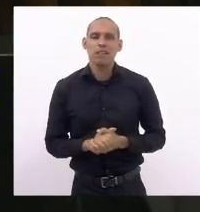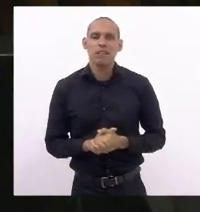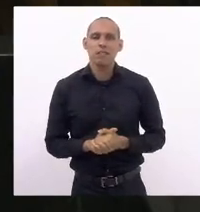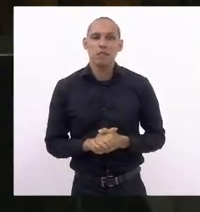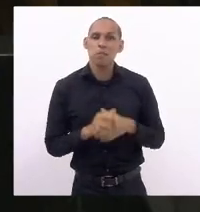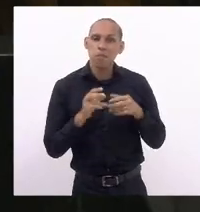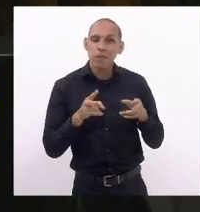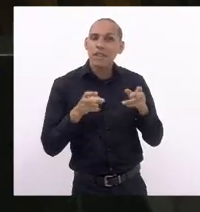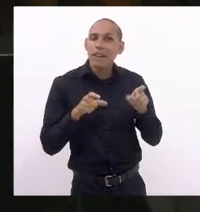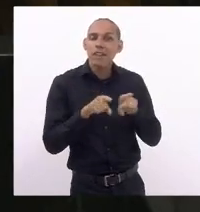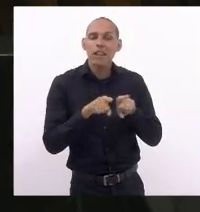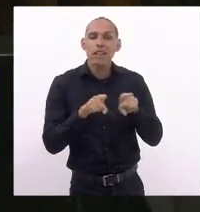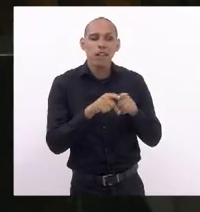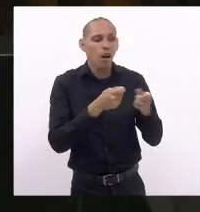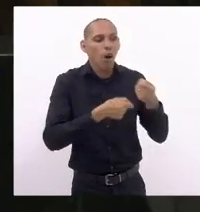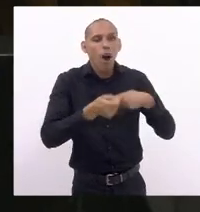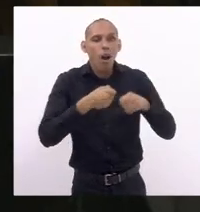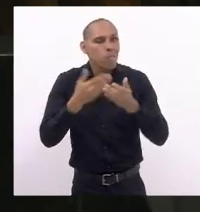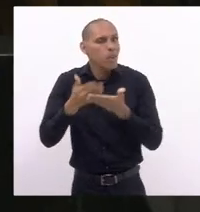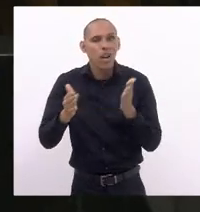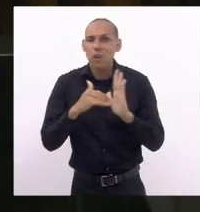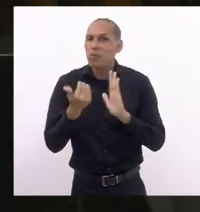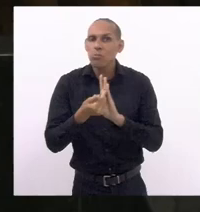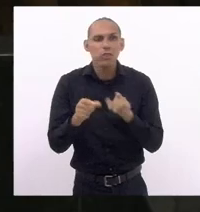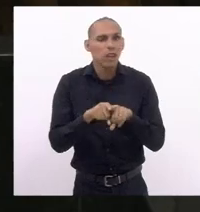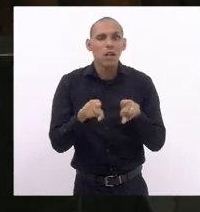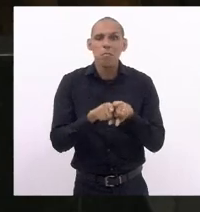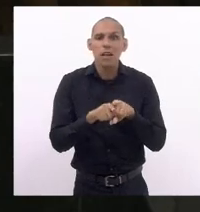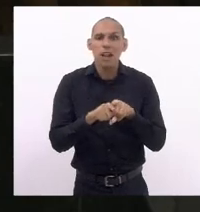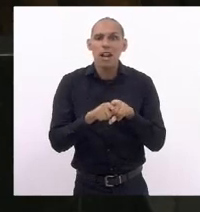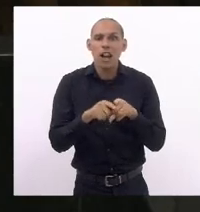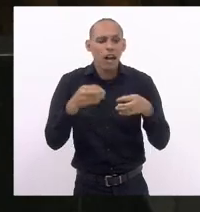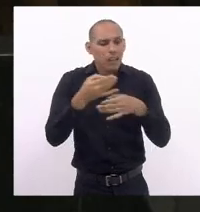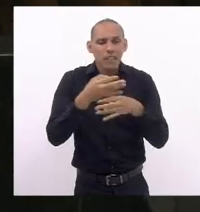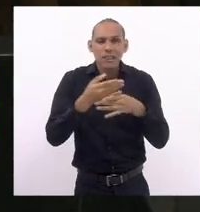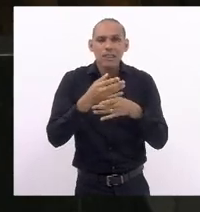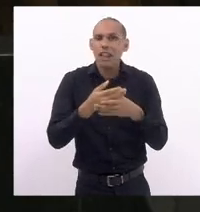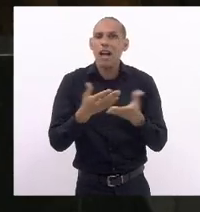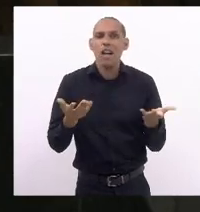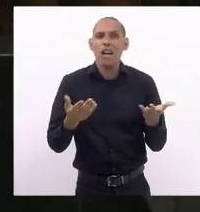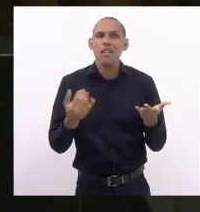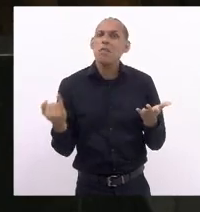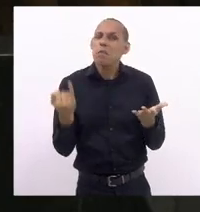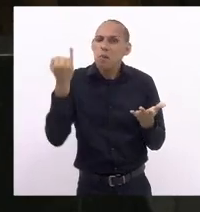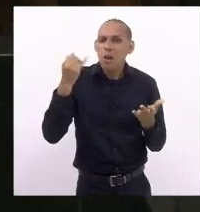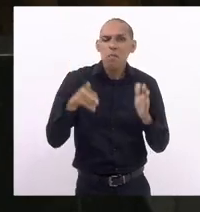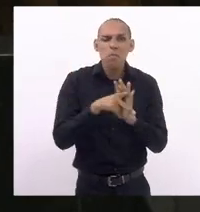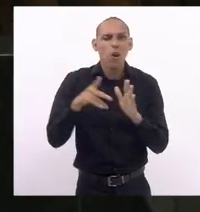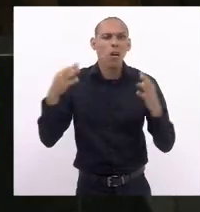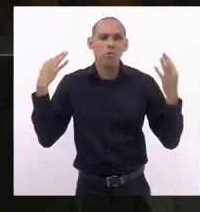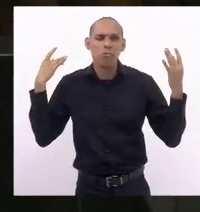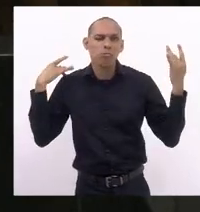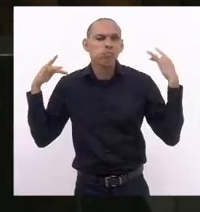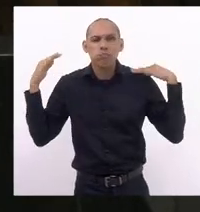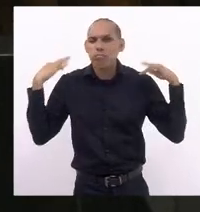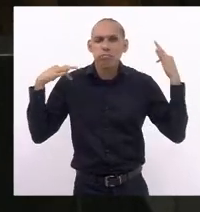perceber também que muitos comerciantes perderam tudo. Cidade completamente, uma cidade importante para o nosso turismo. O